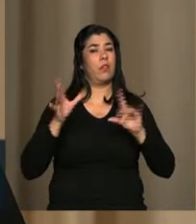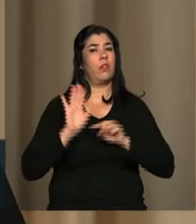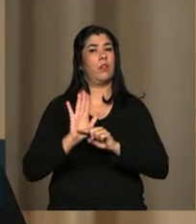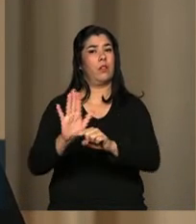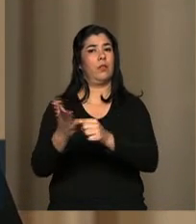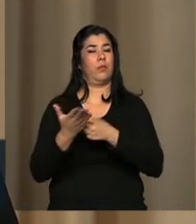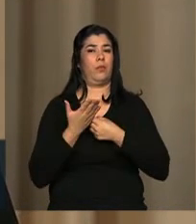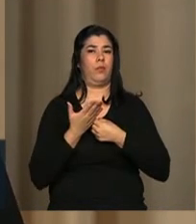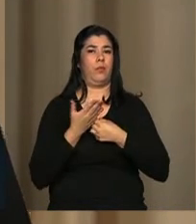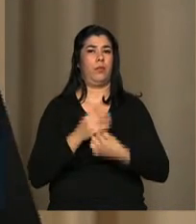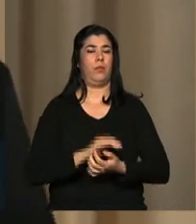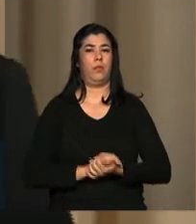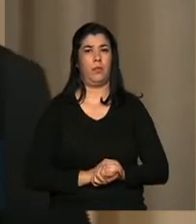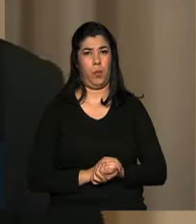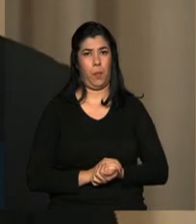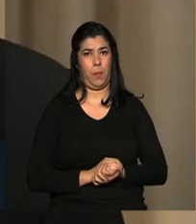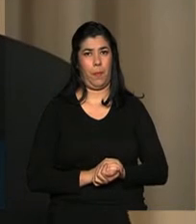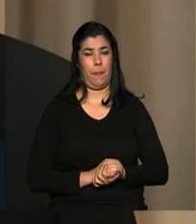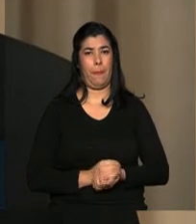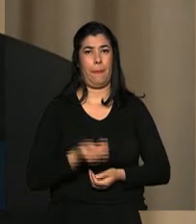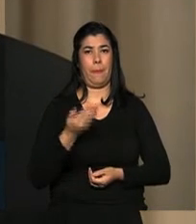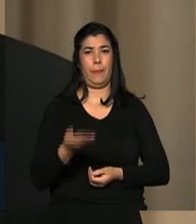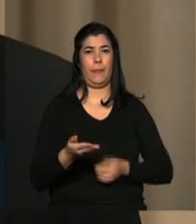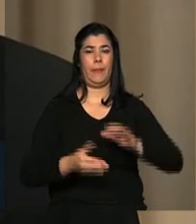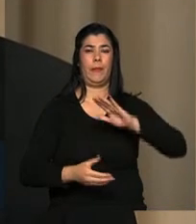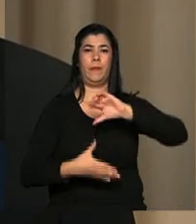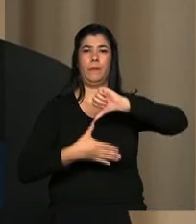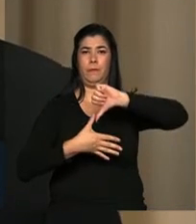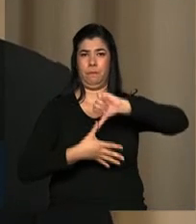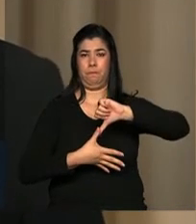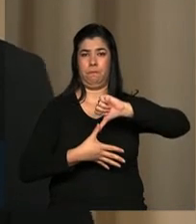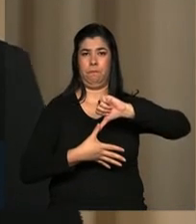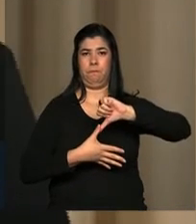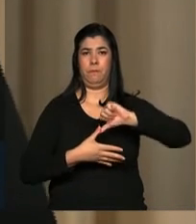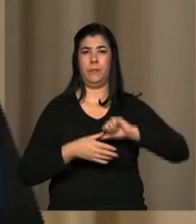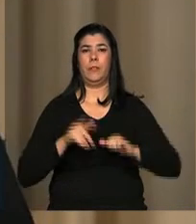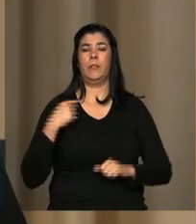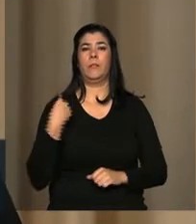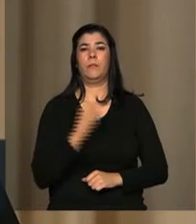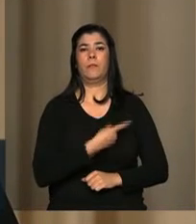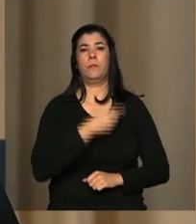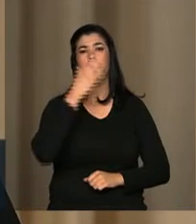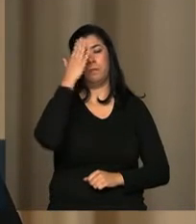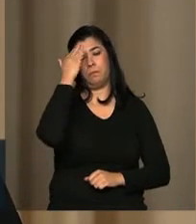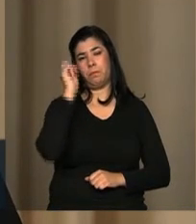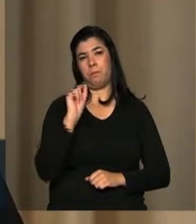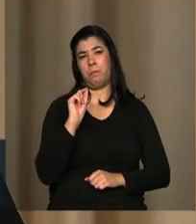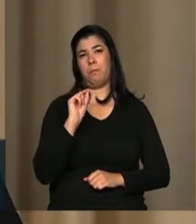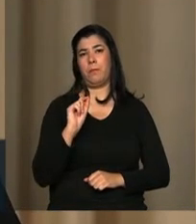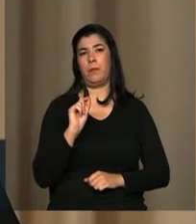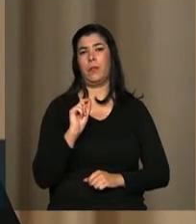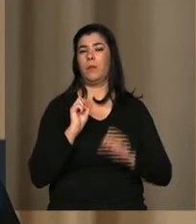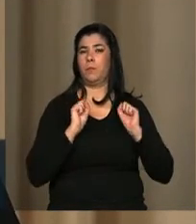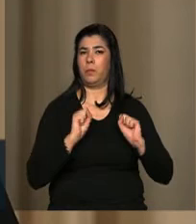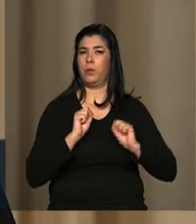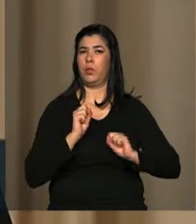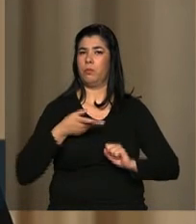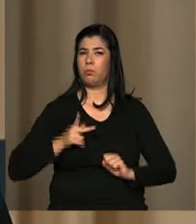cooperarmos. Neste hemisfério, senhor vice-presidente, nós podemos